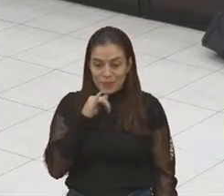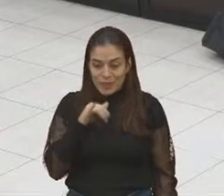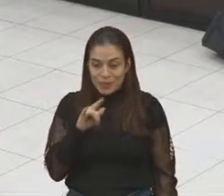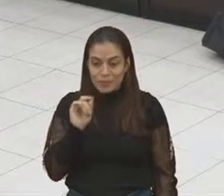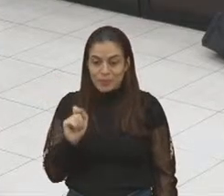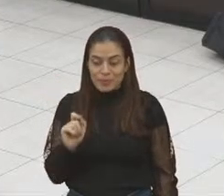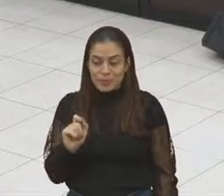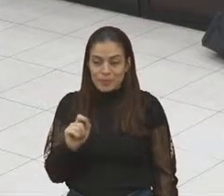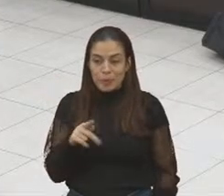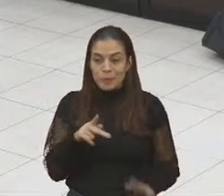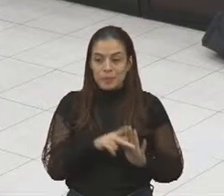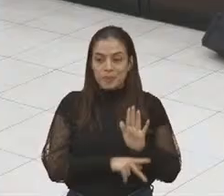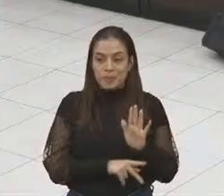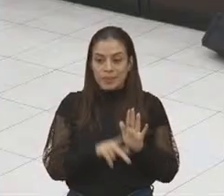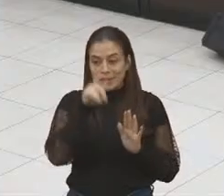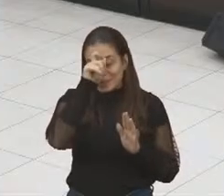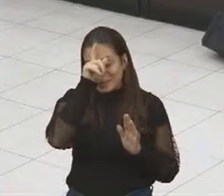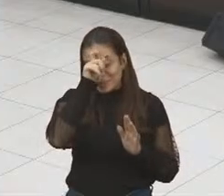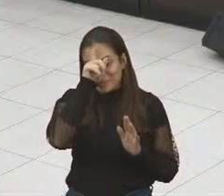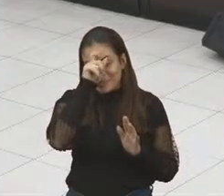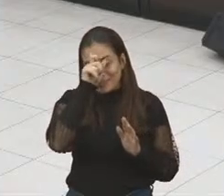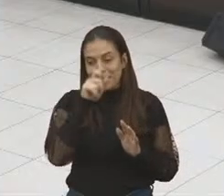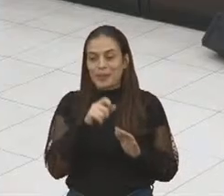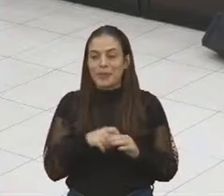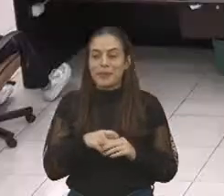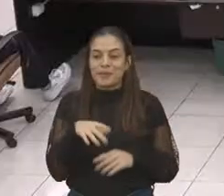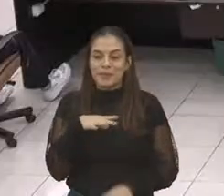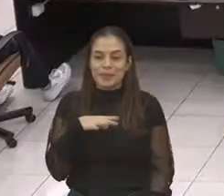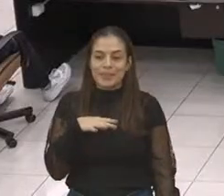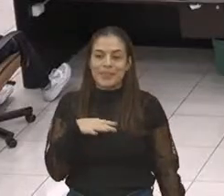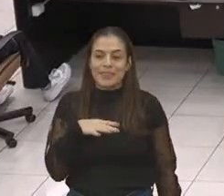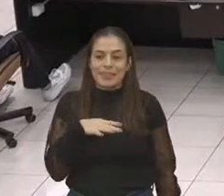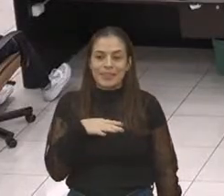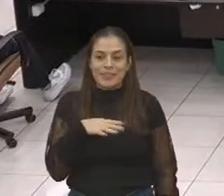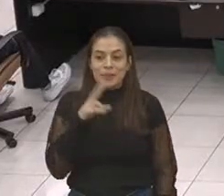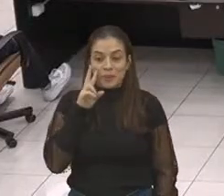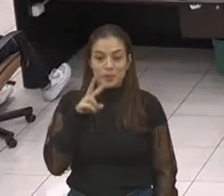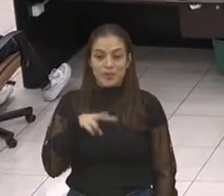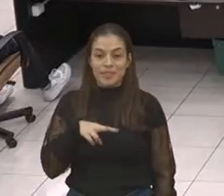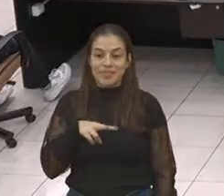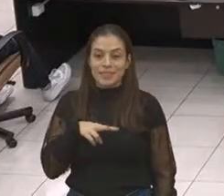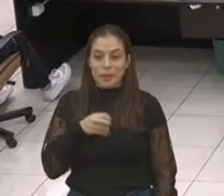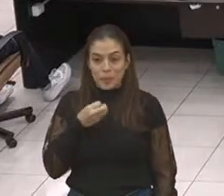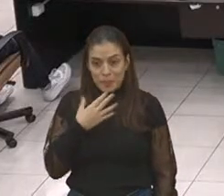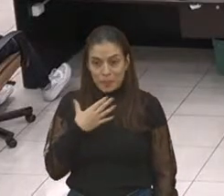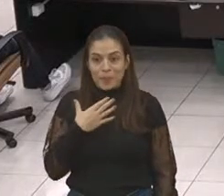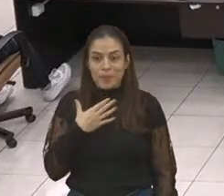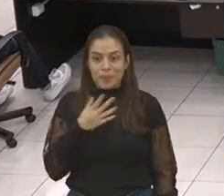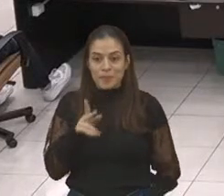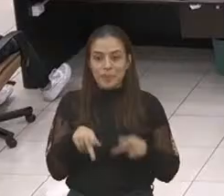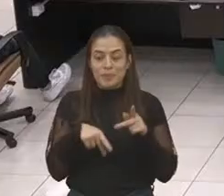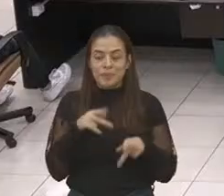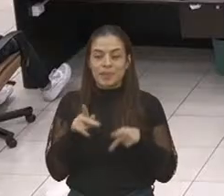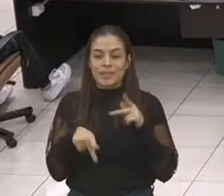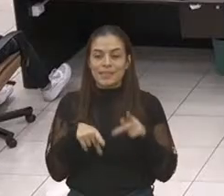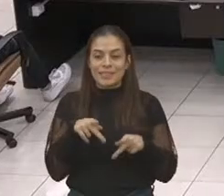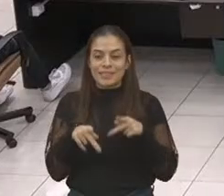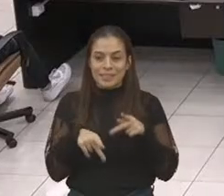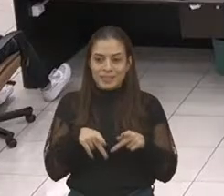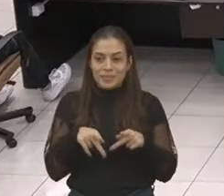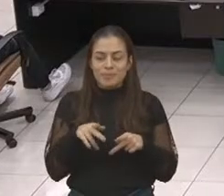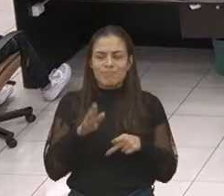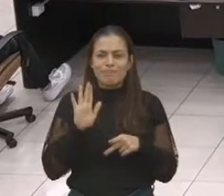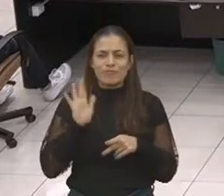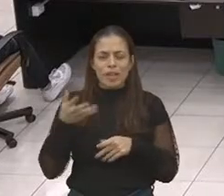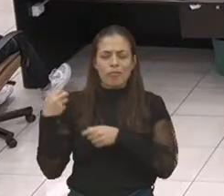que projeto do Hospital Municipal. Estou vendo aqui, muito bom para a população, que faz